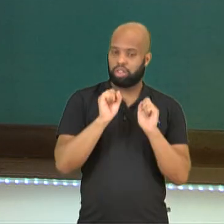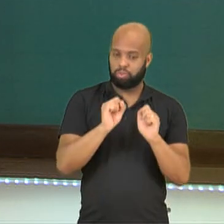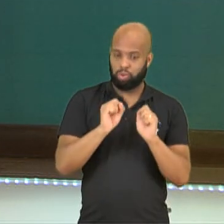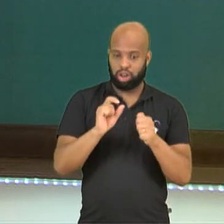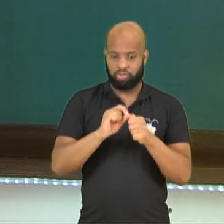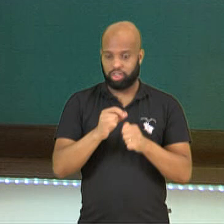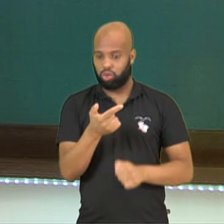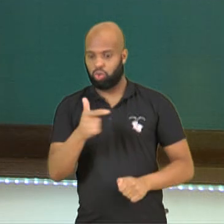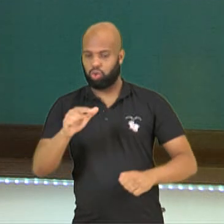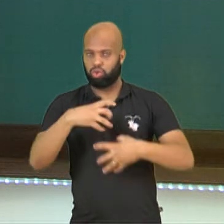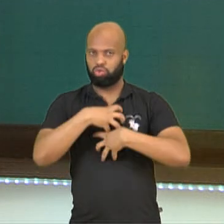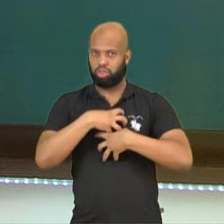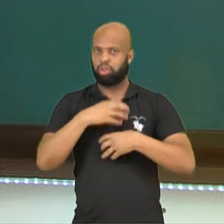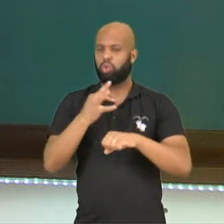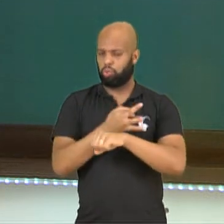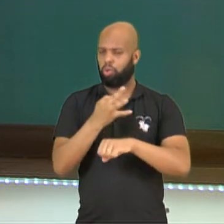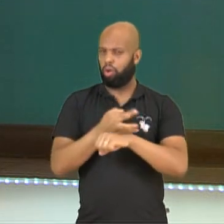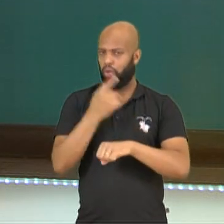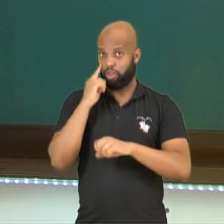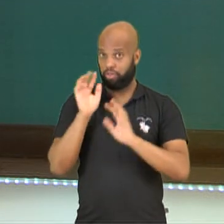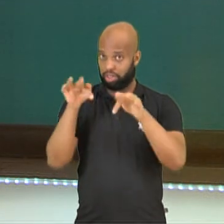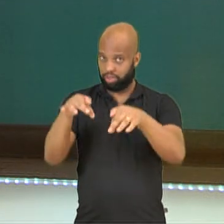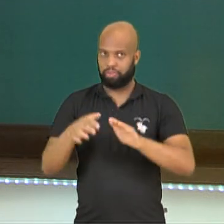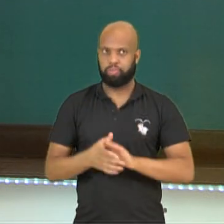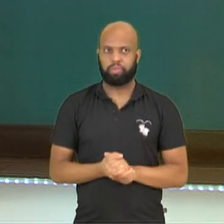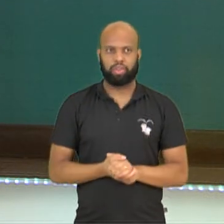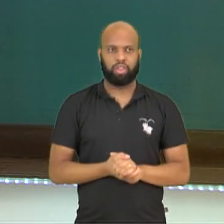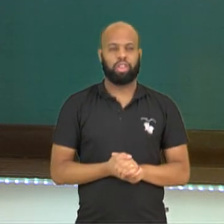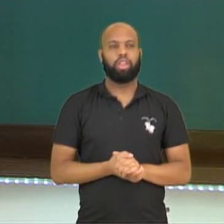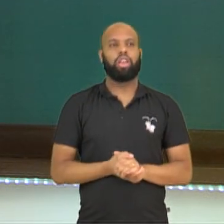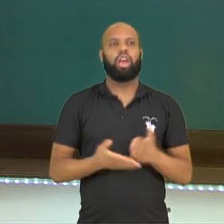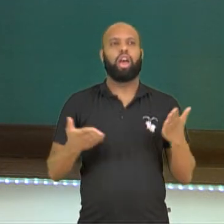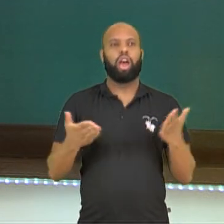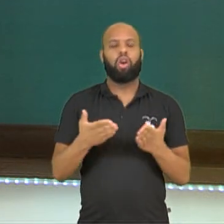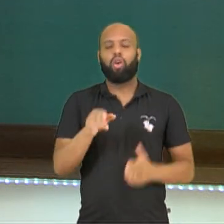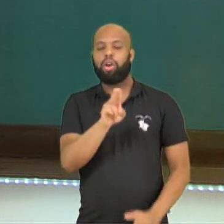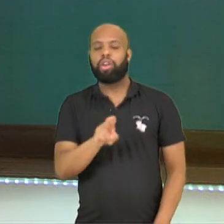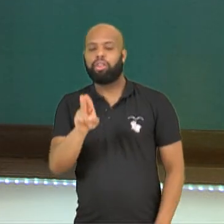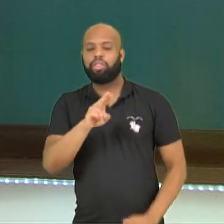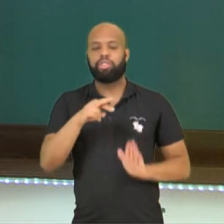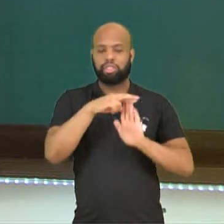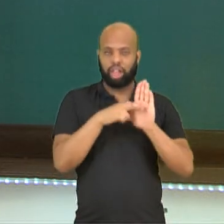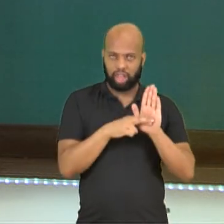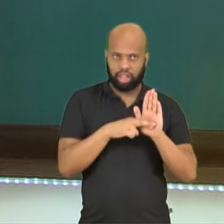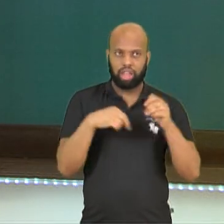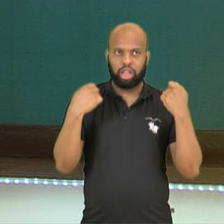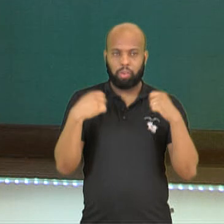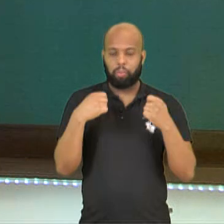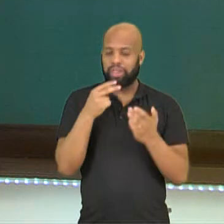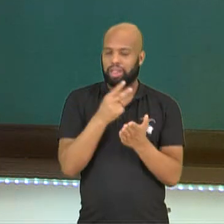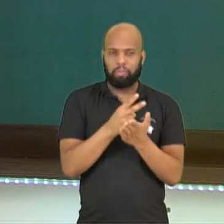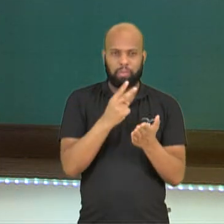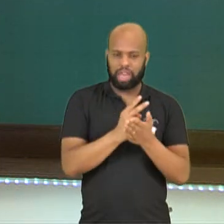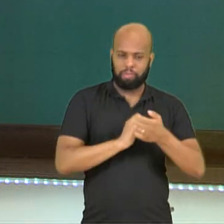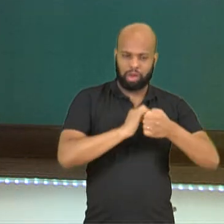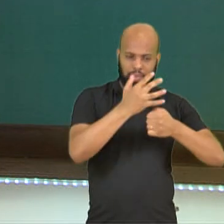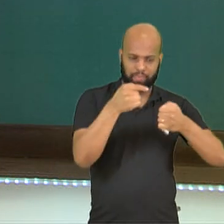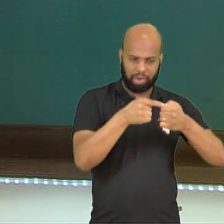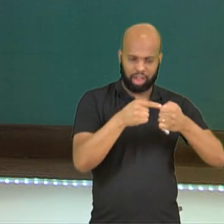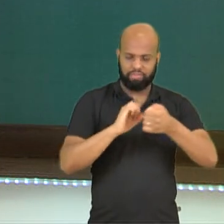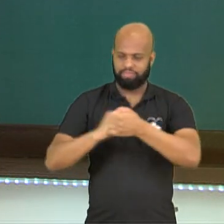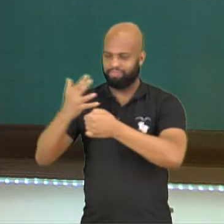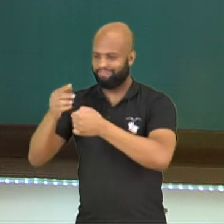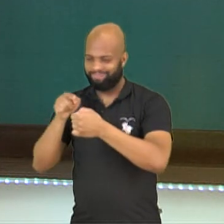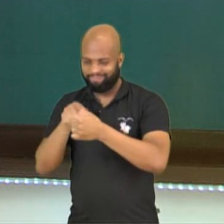feito outra coisa, então aguenta aí, tá? Olha lá. Aplicando a propriedade, precisamos ter a mesma base. Então, já que eu mexi